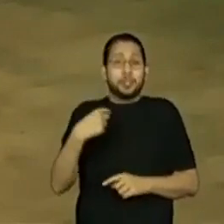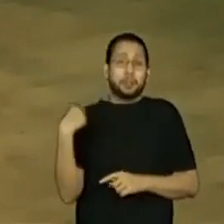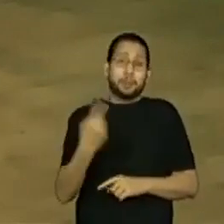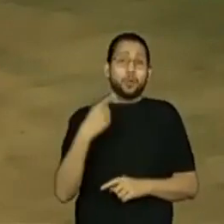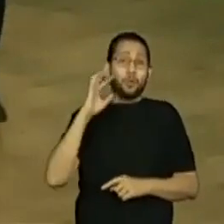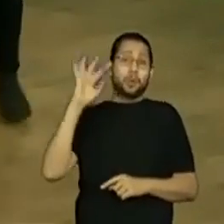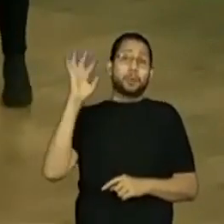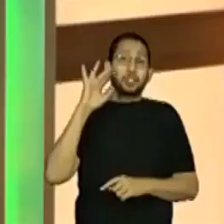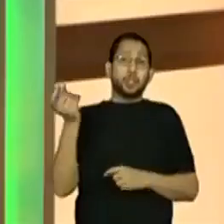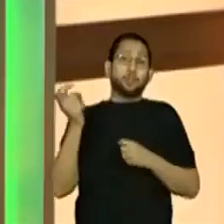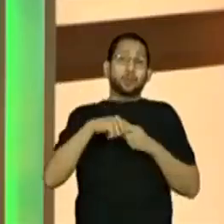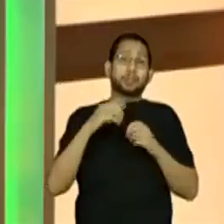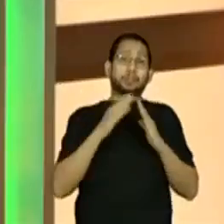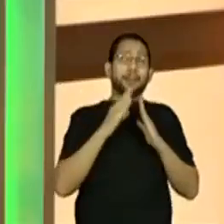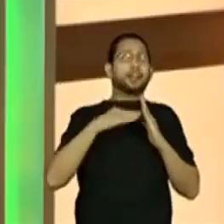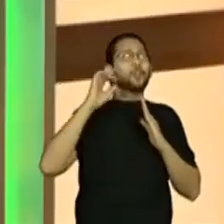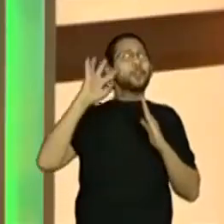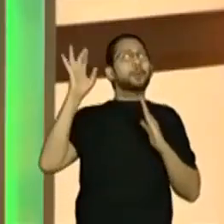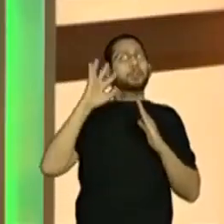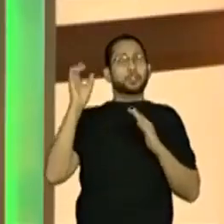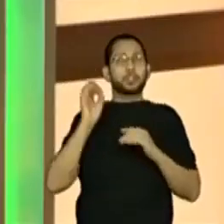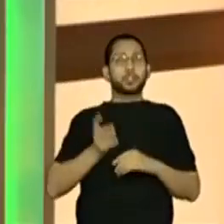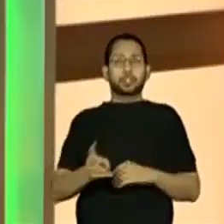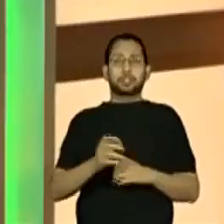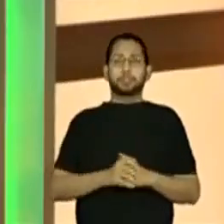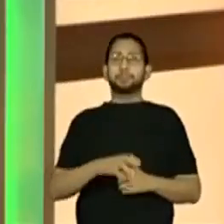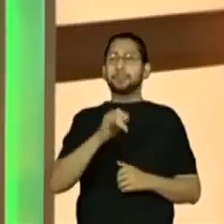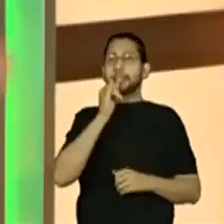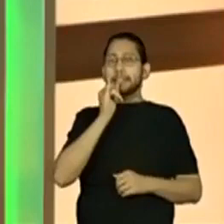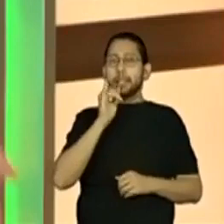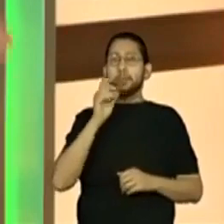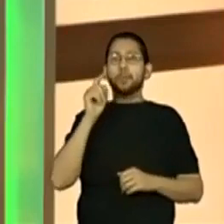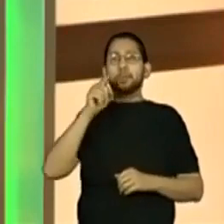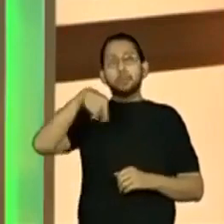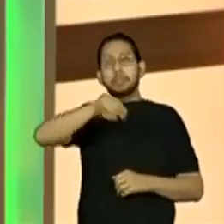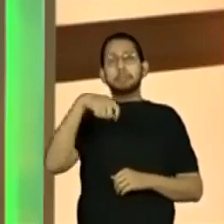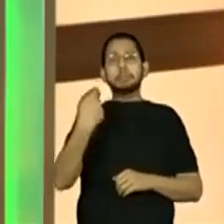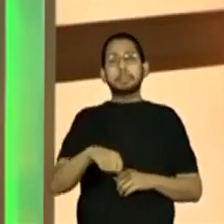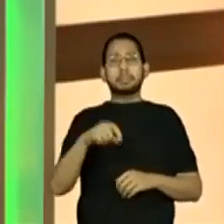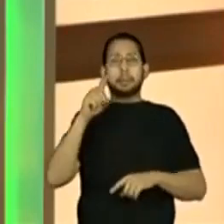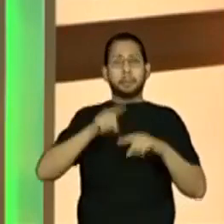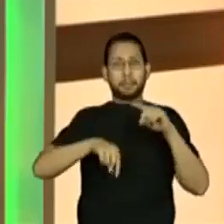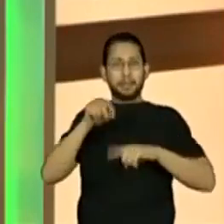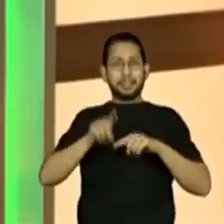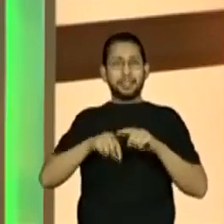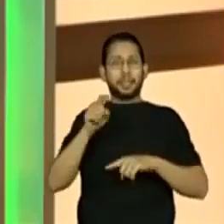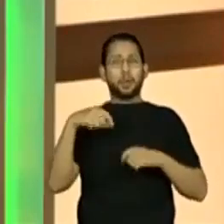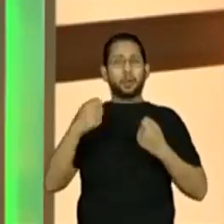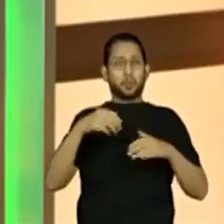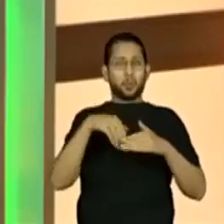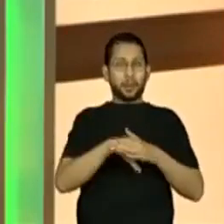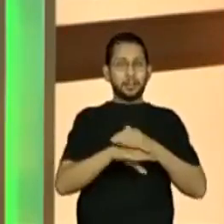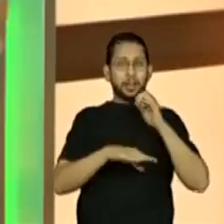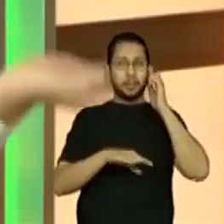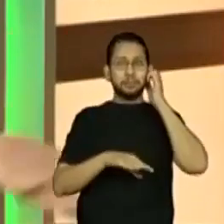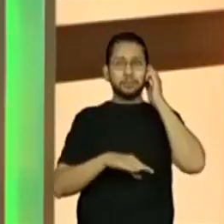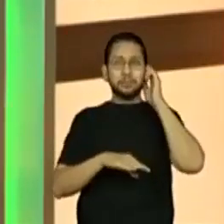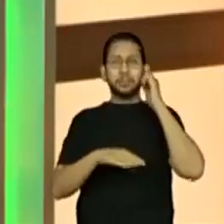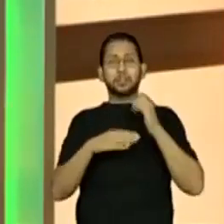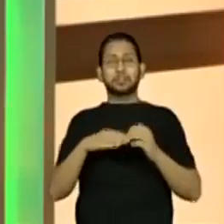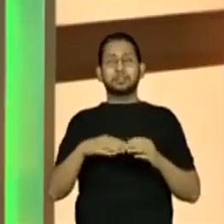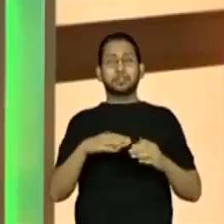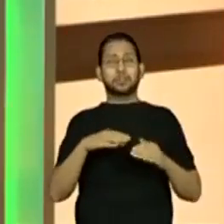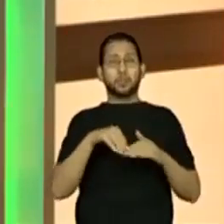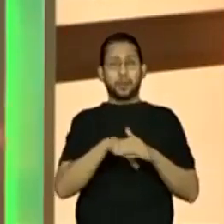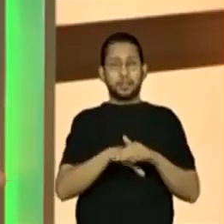quando eu voltar para minha casa. Já que vocês têm que guardar, né, todos esses materiais que vocês estão fazendo, produzindo durante as